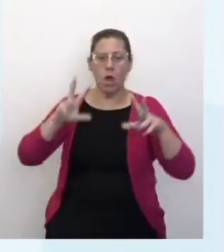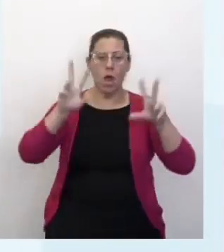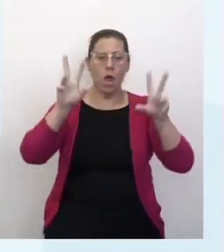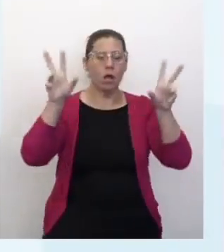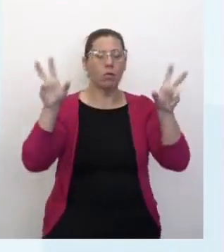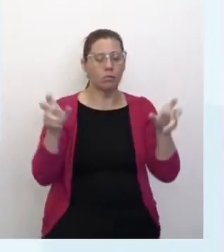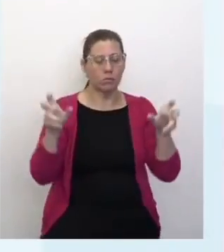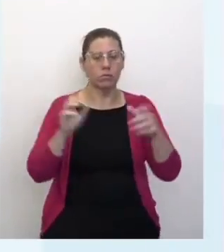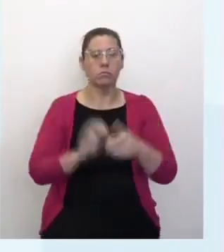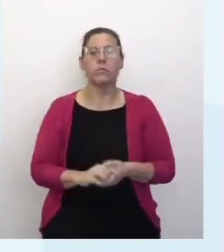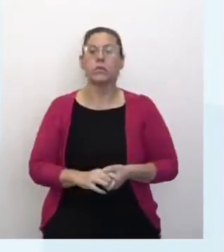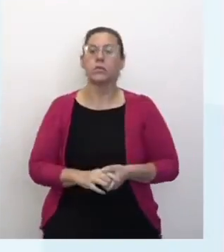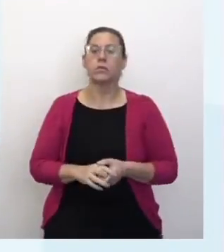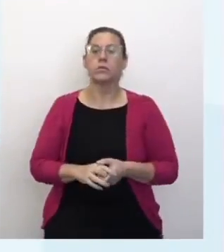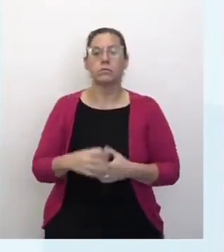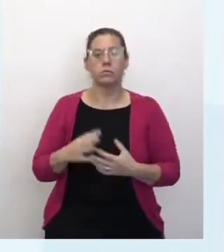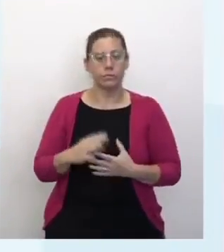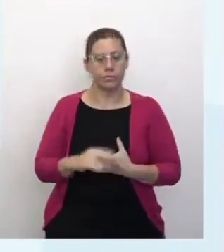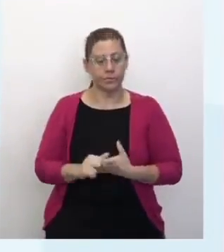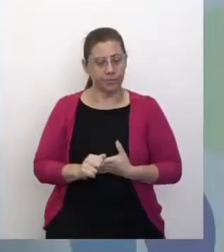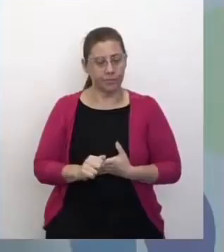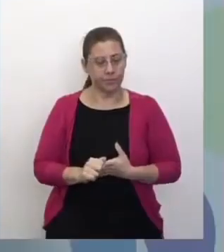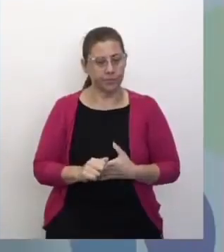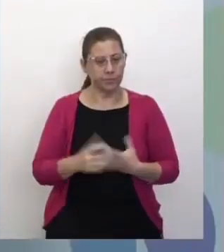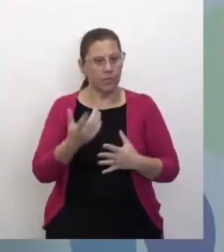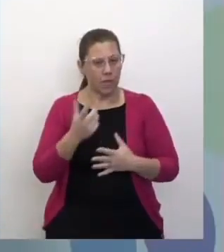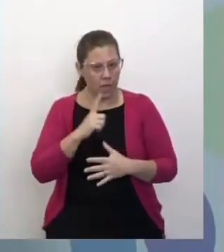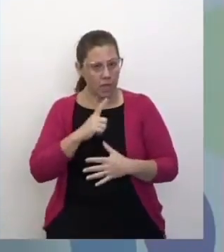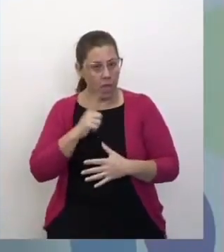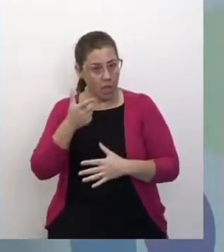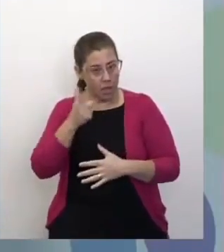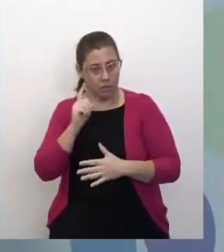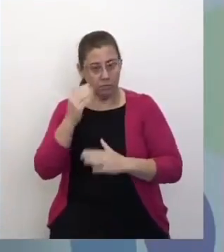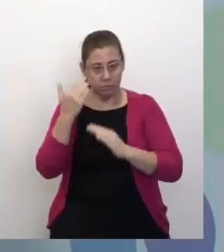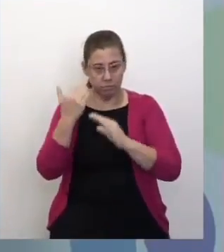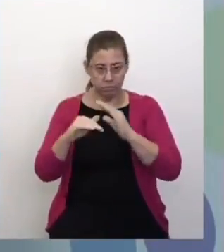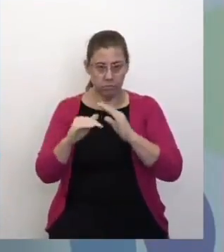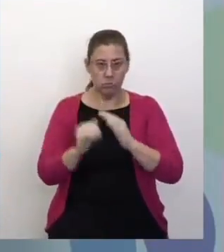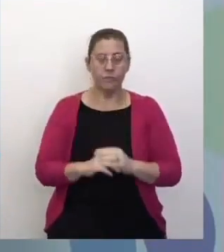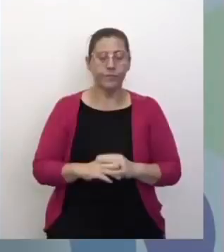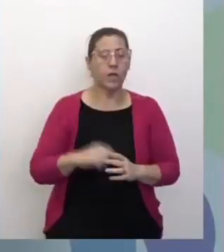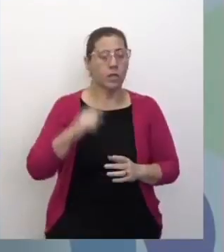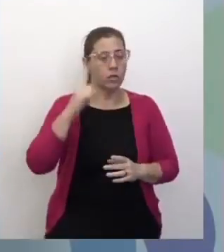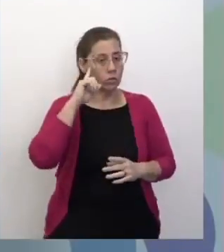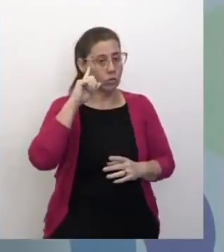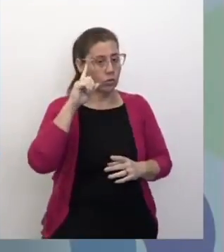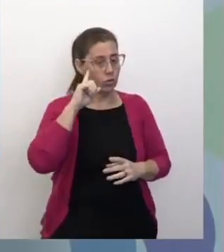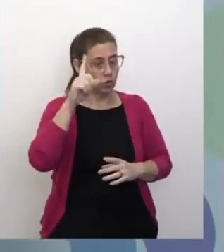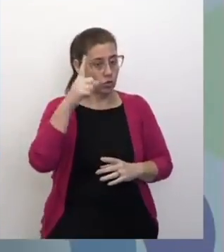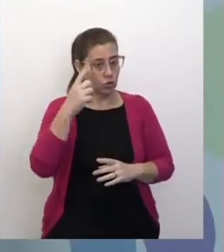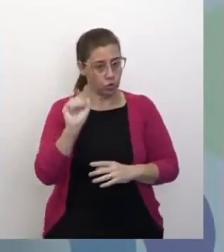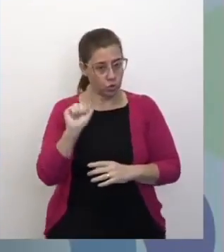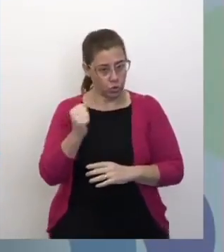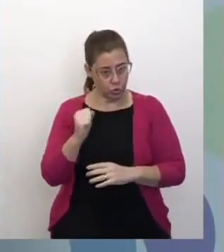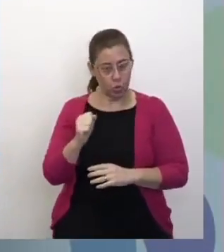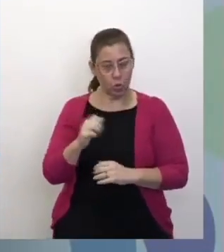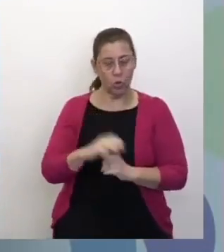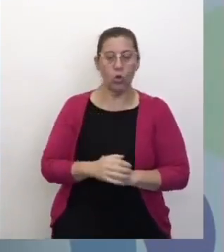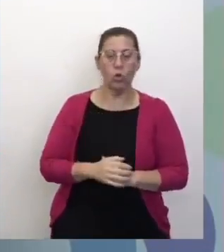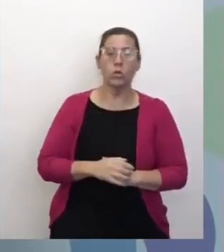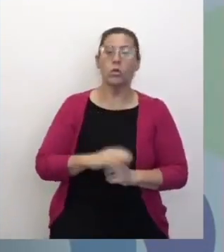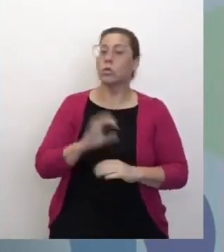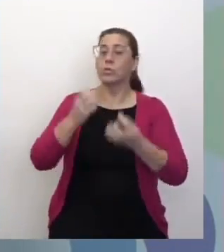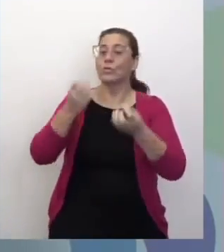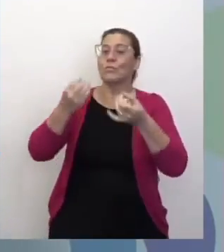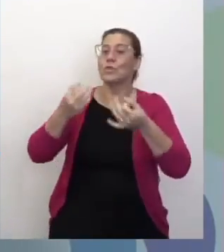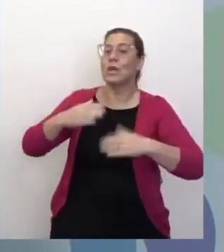quanto a construção de sentidos. Isso. Alguns recadinhos. O primeiro recadinho é que, a partir do dia 18, a gente não vai mais ficar falando a habilidade